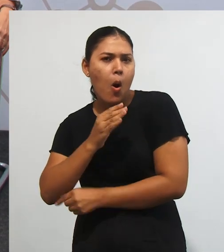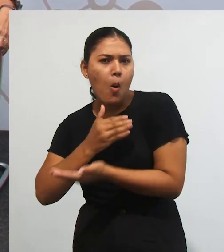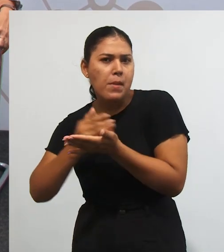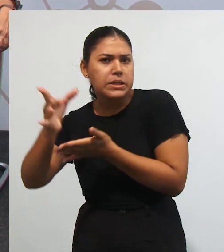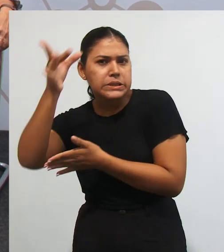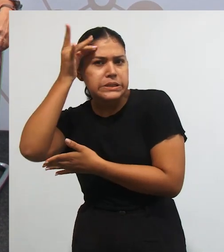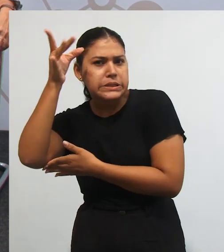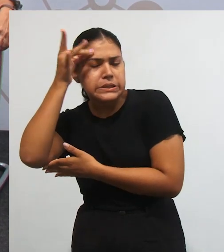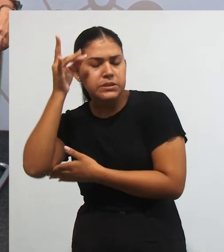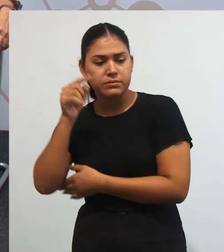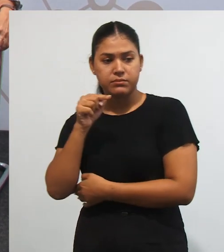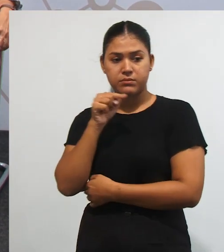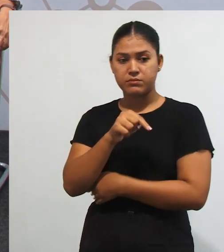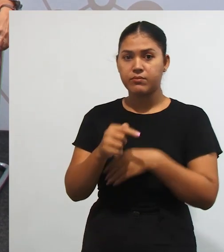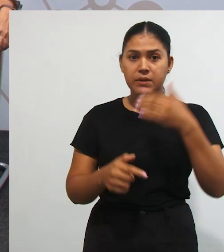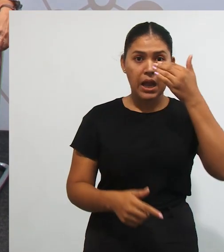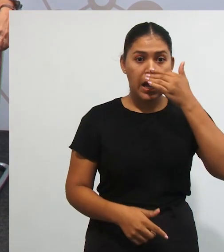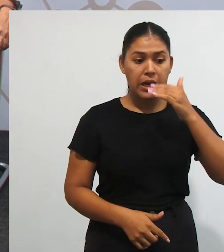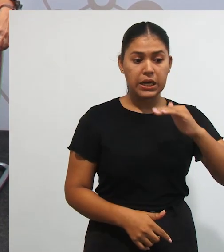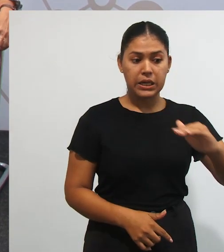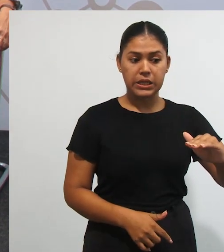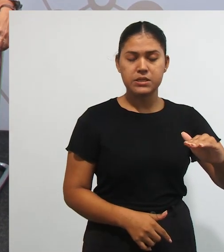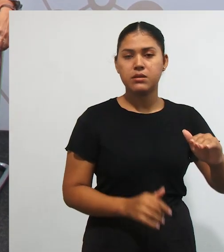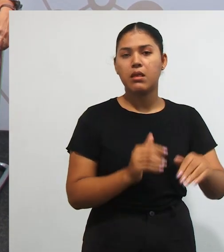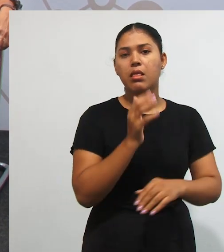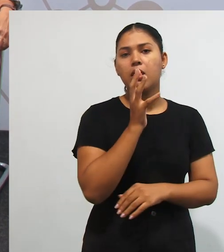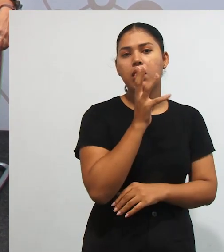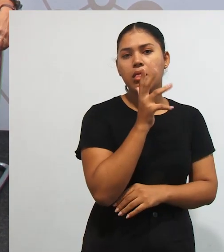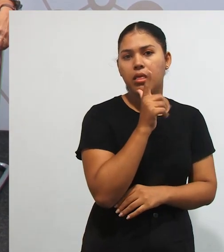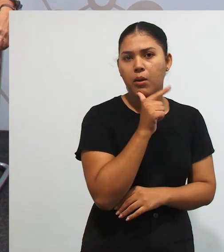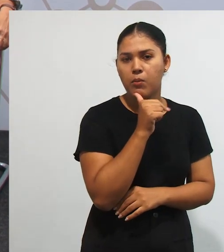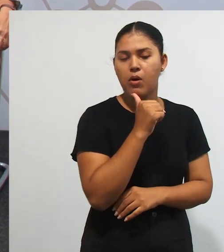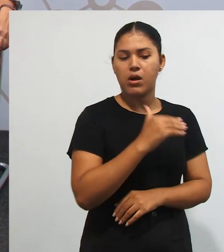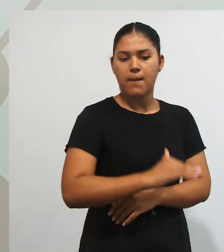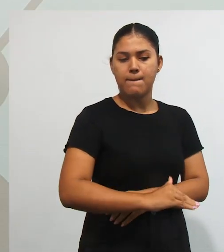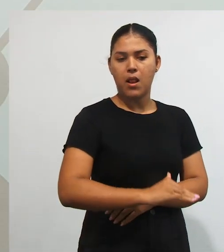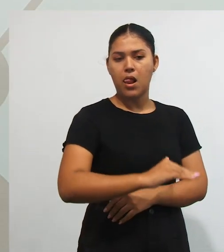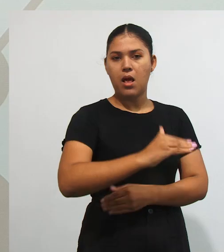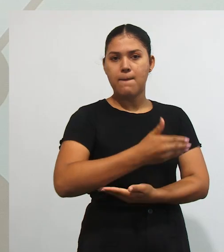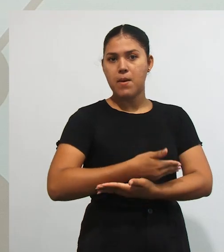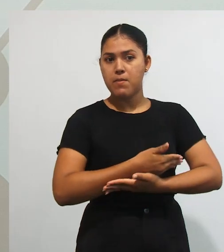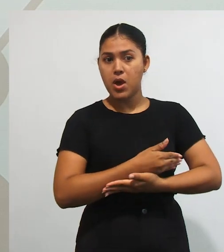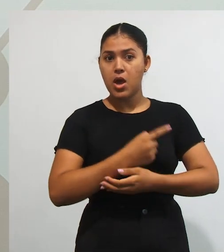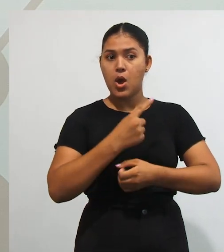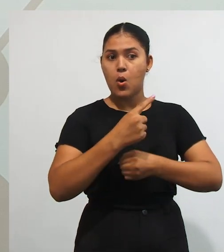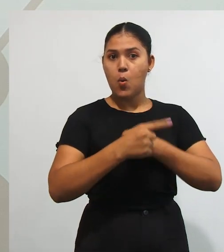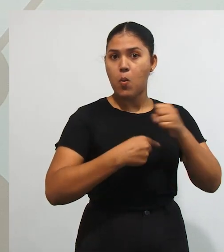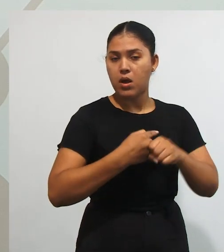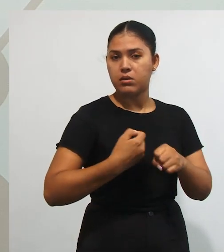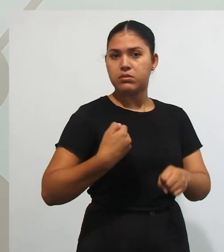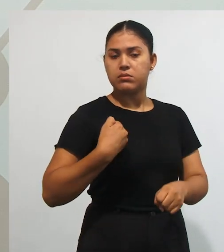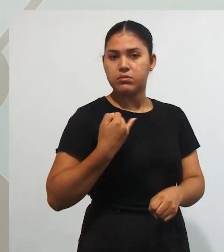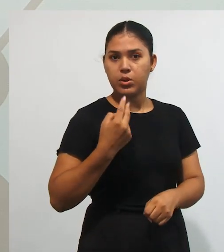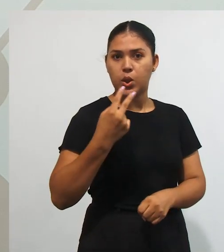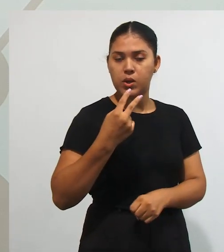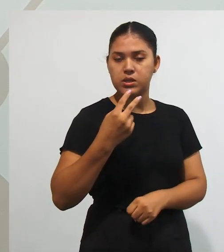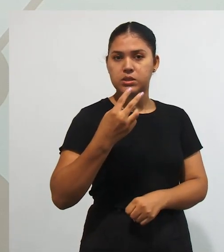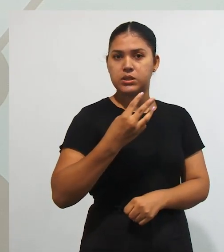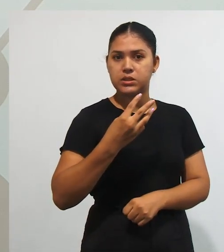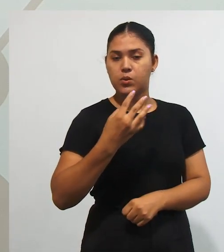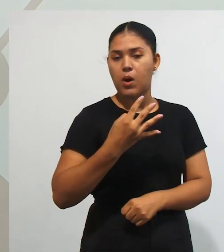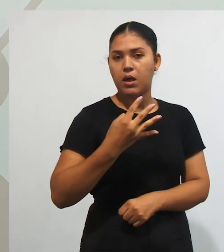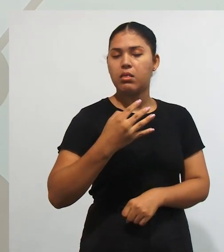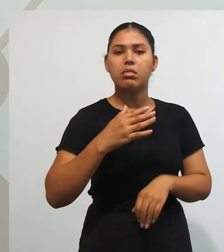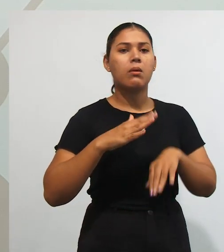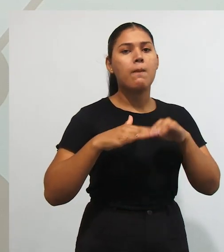criança demora 1 ano e meio, 2, 3, às vezes, um pouco mais, um pouco menos, para falar